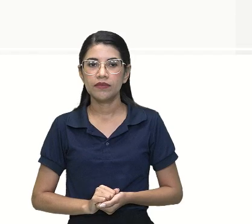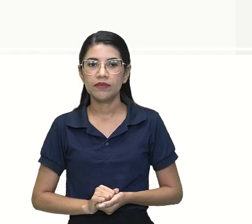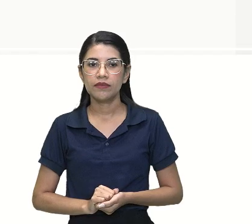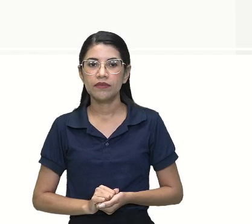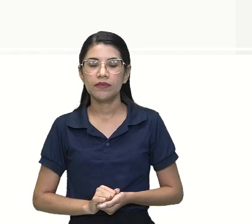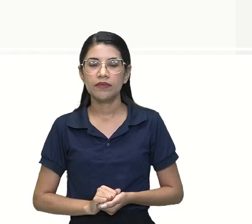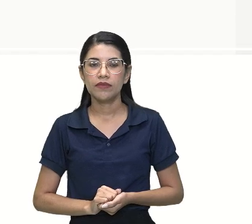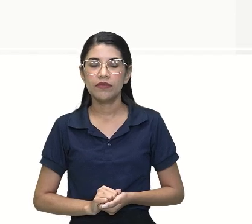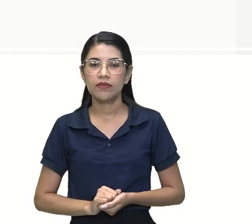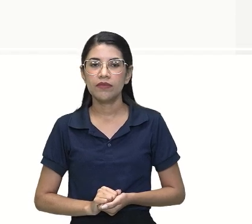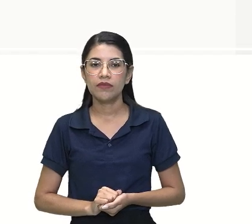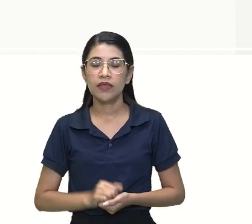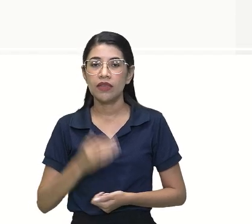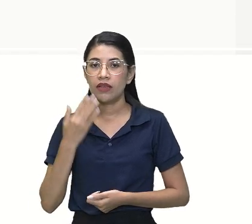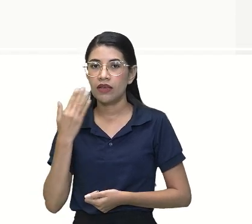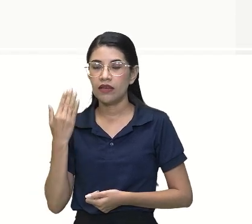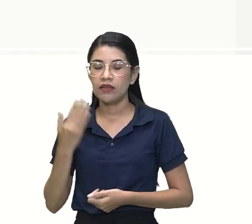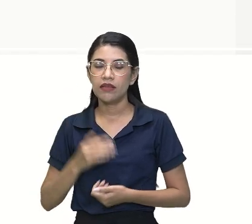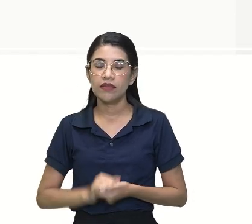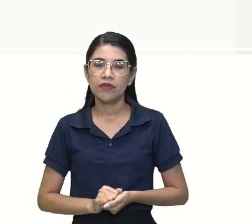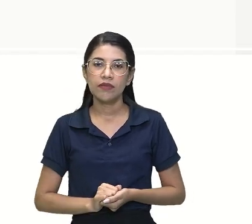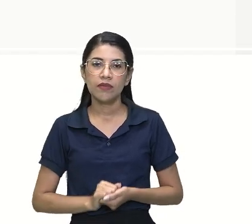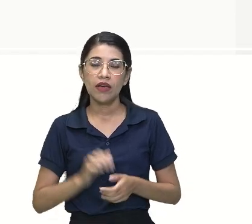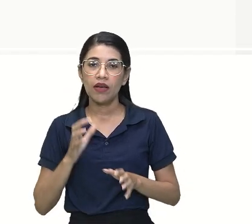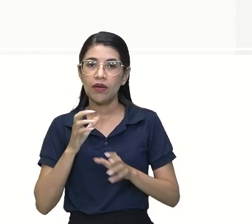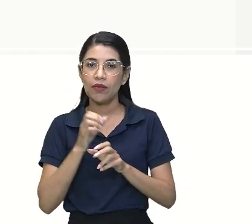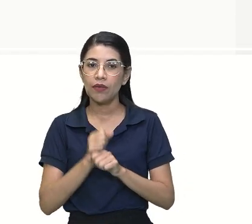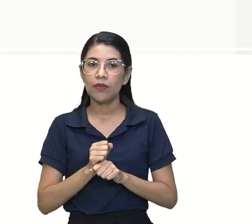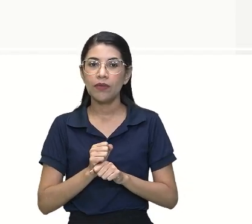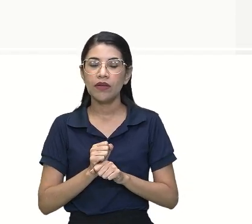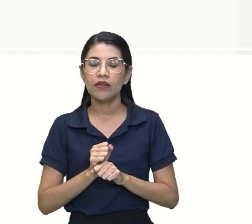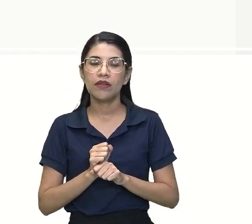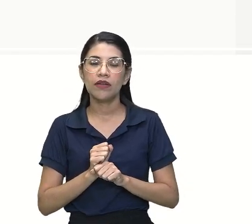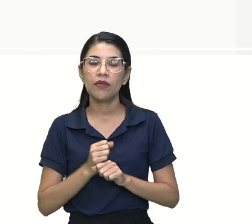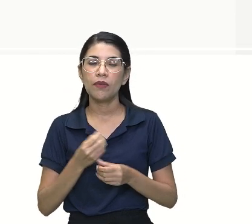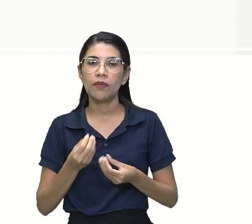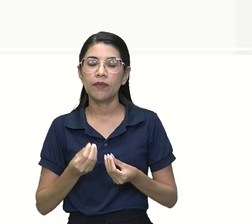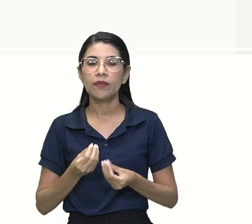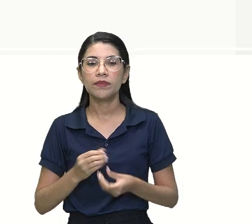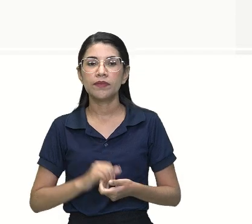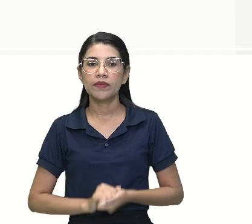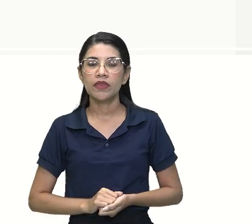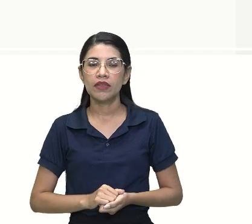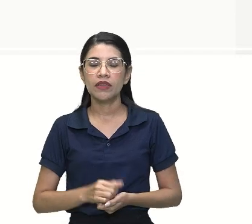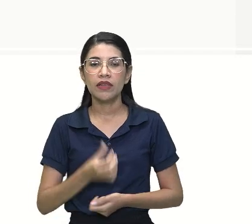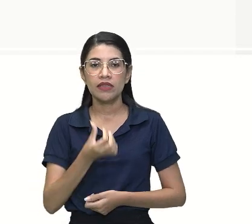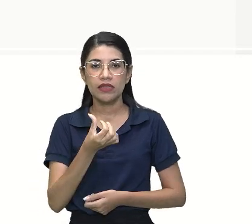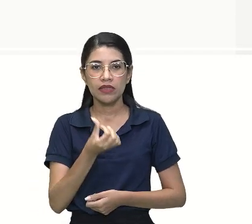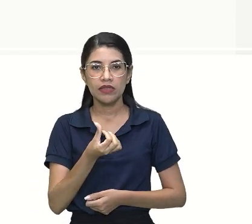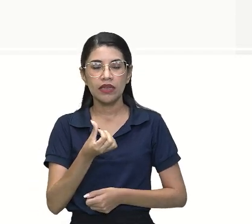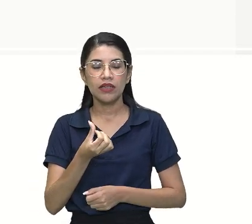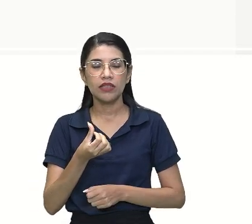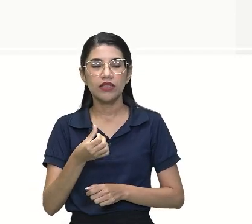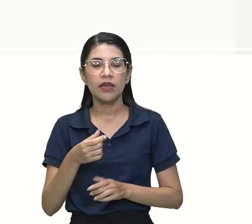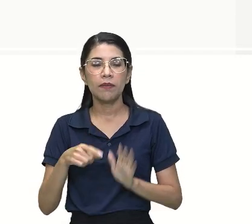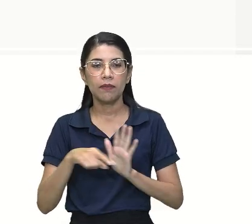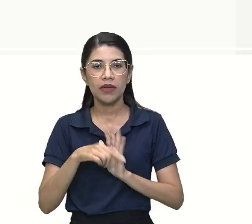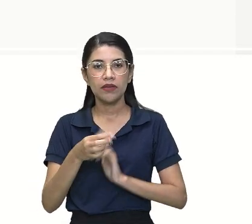Aqui, ó, o resultado disso vai ser negativo 6x.